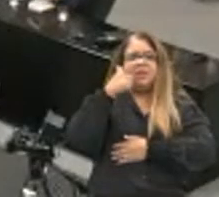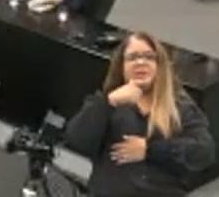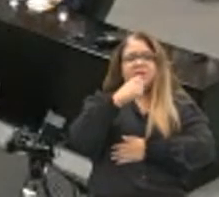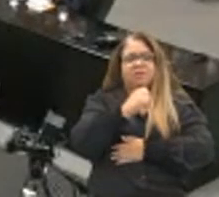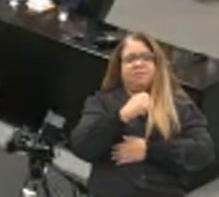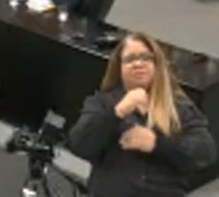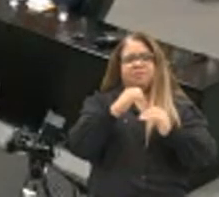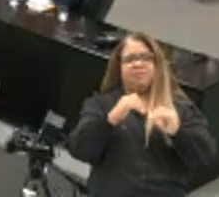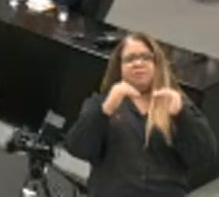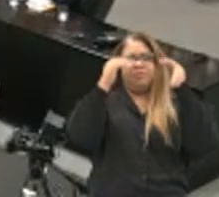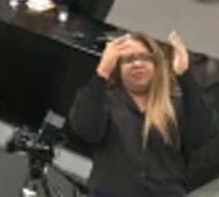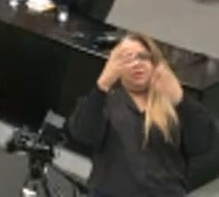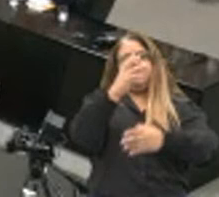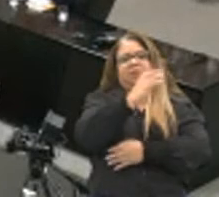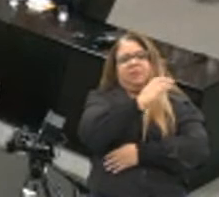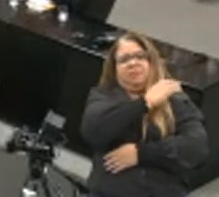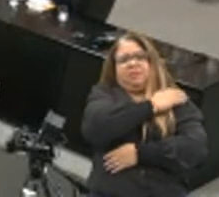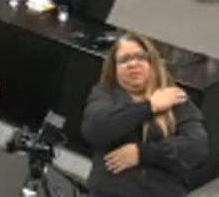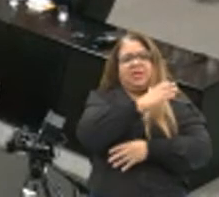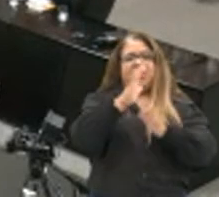Também se formou, como disseram,